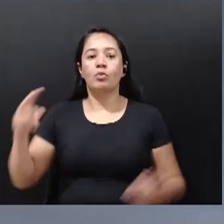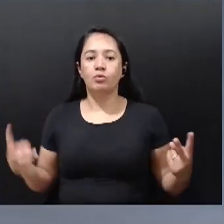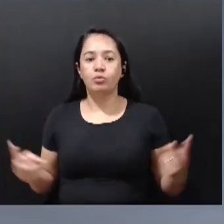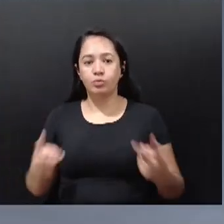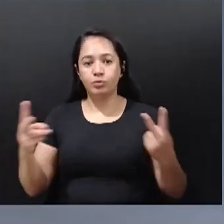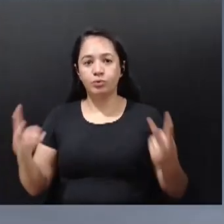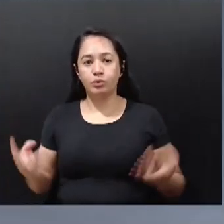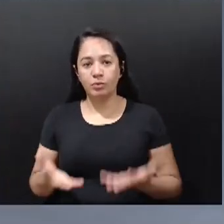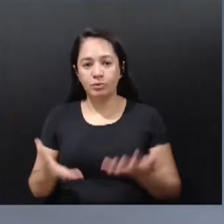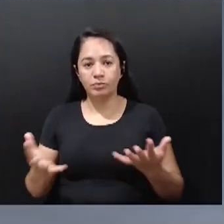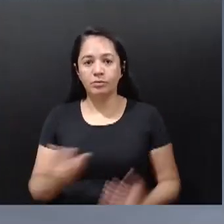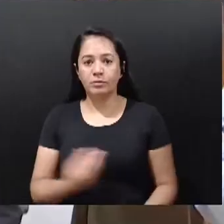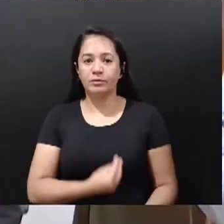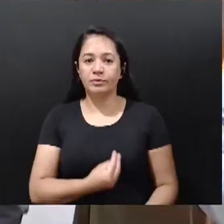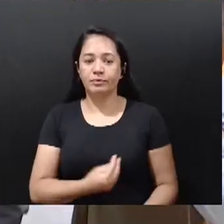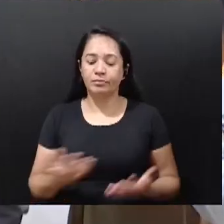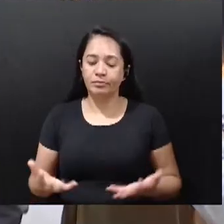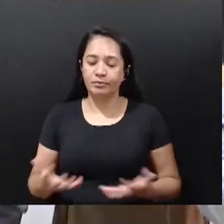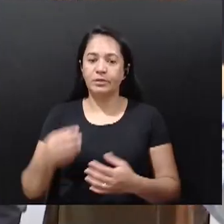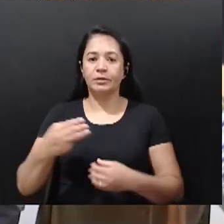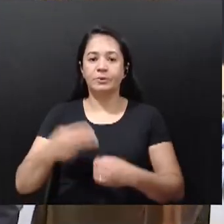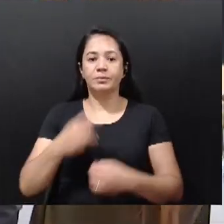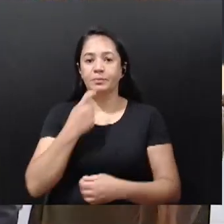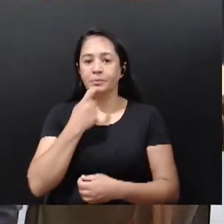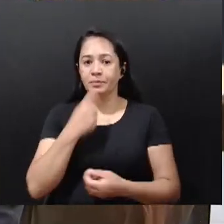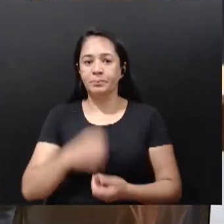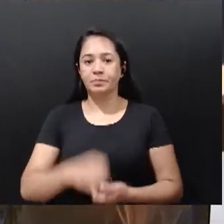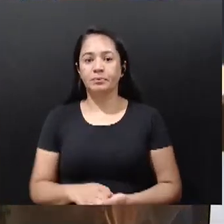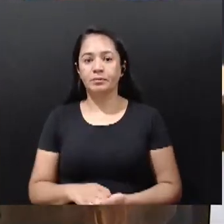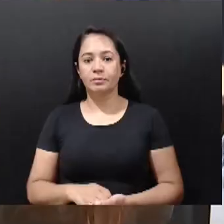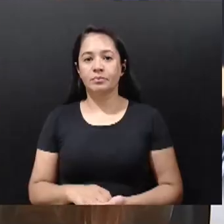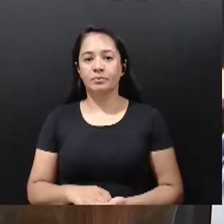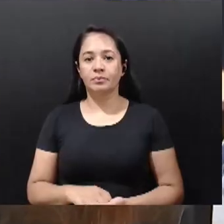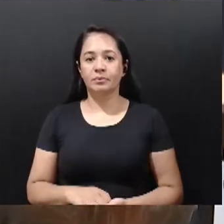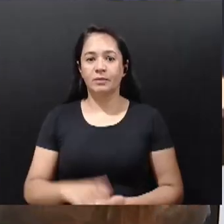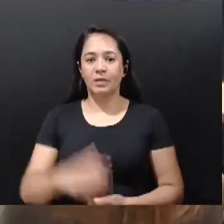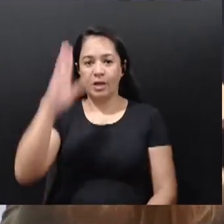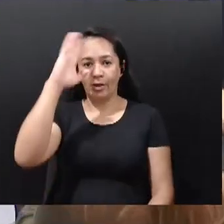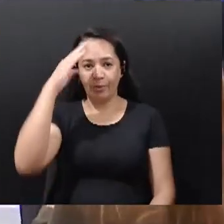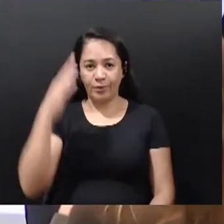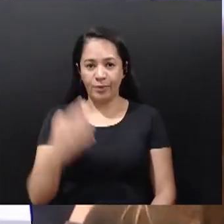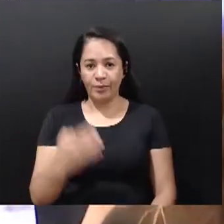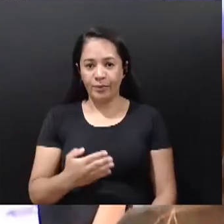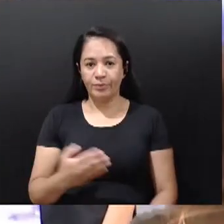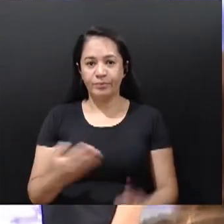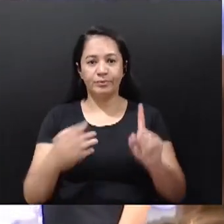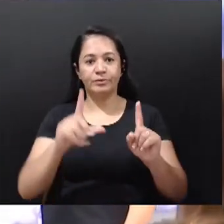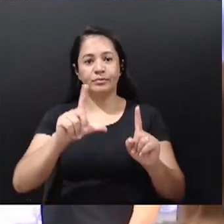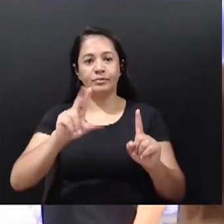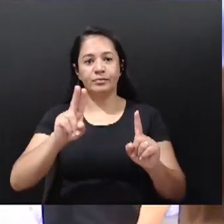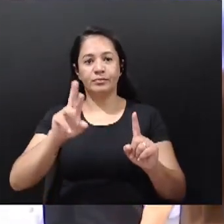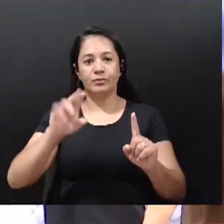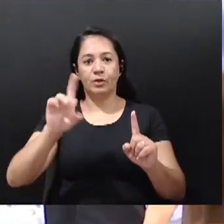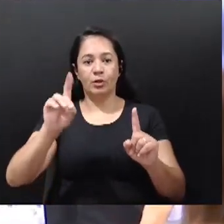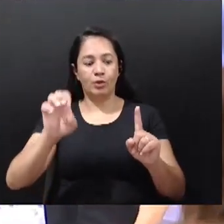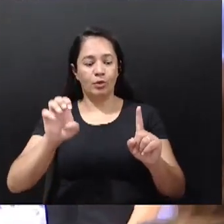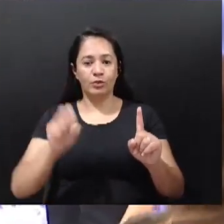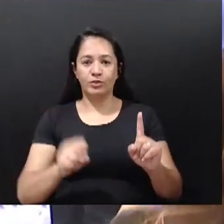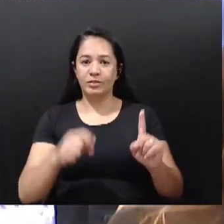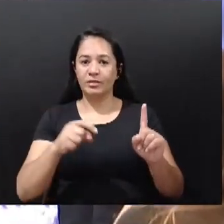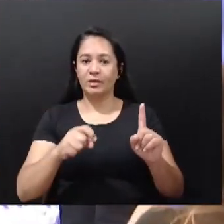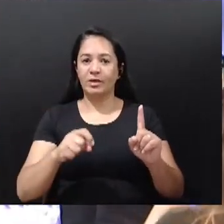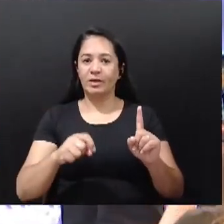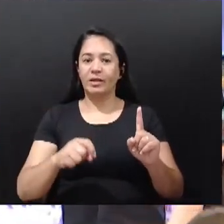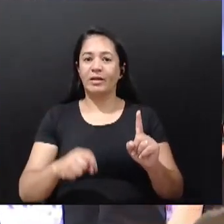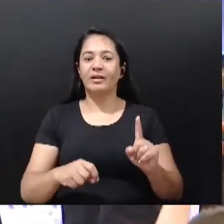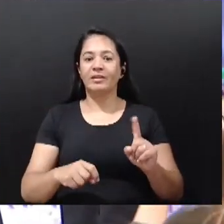vida no município de Campinas. Ao receber a honraria, Lourdes Simões, executiva nacional da Marcha Mundial das